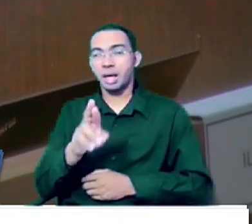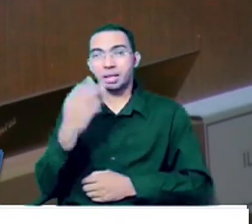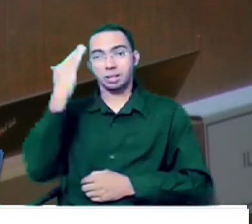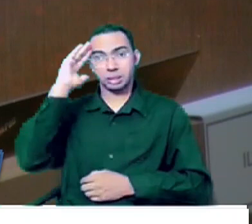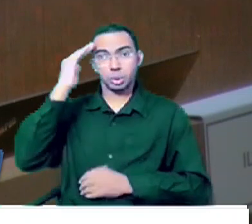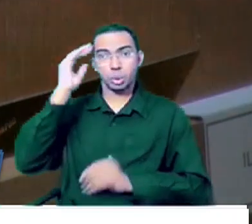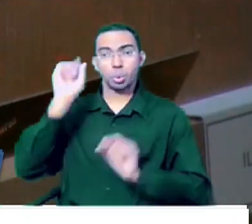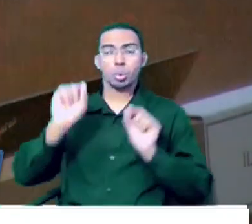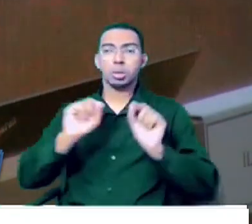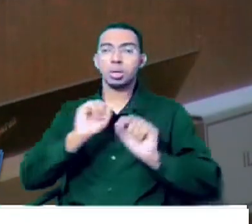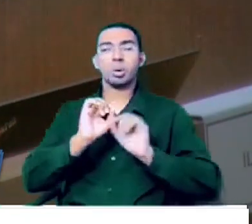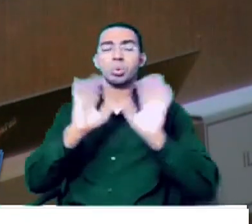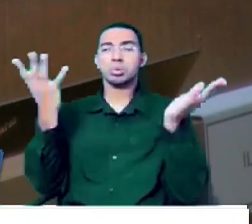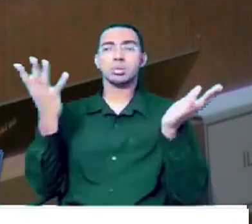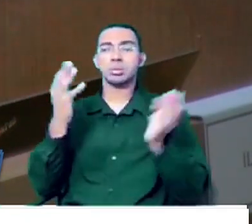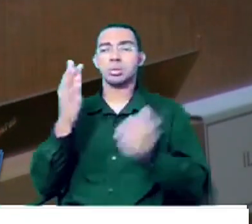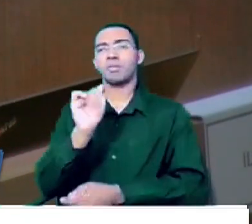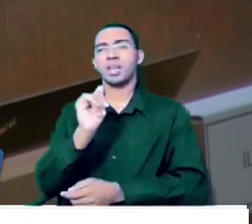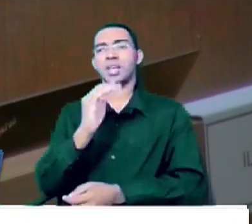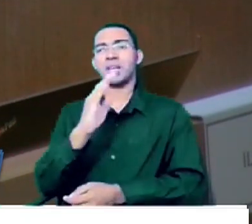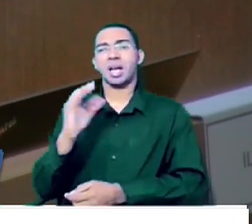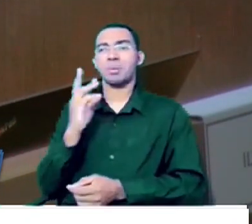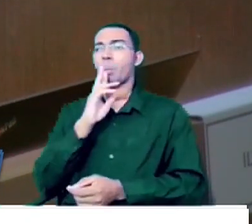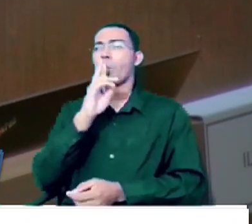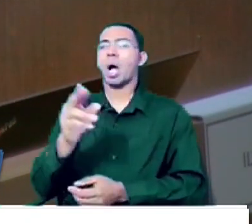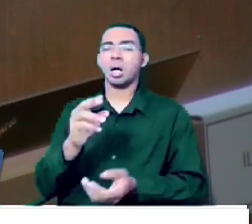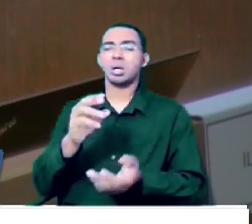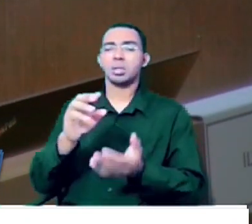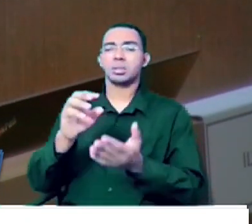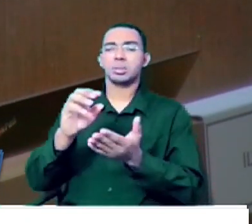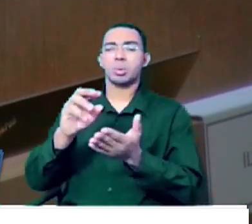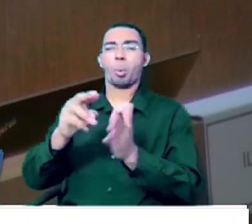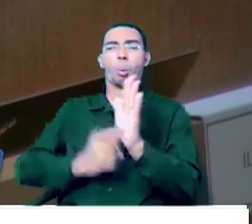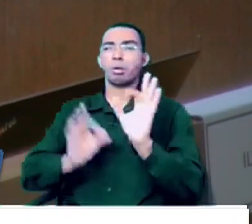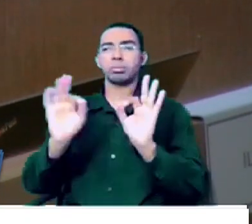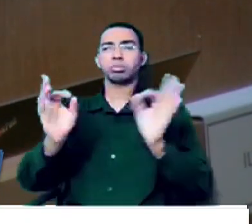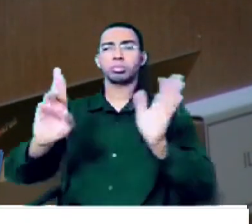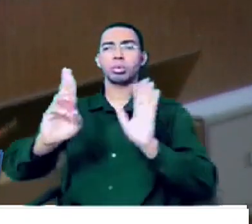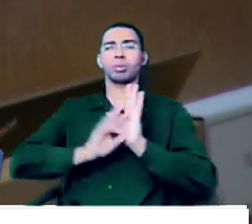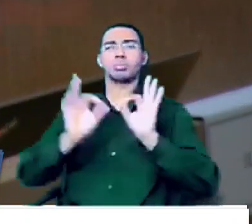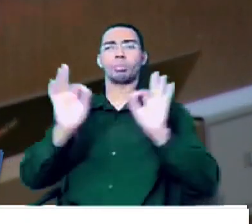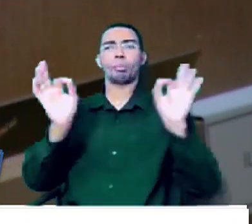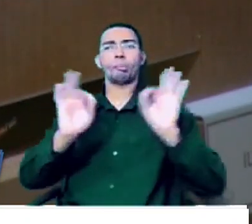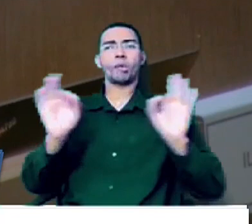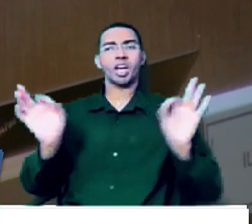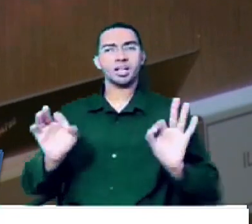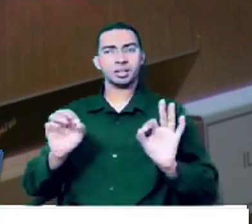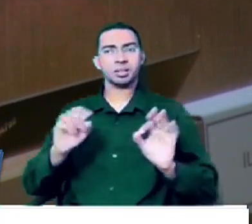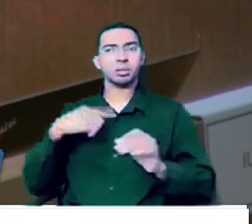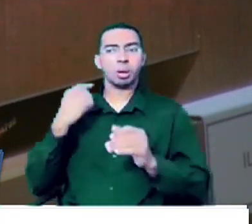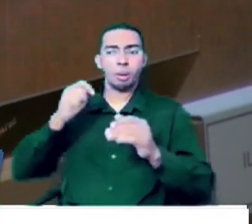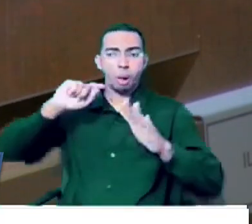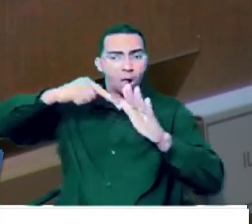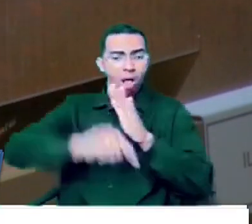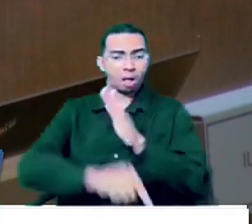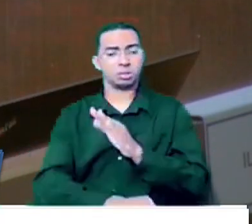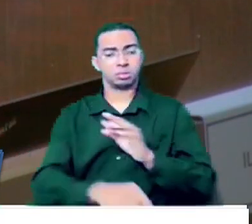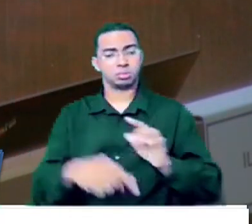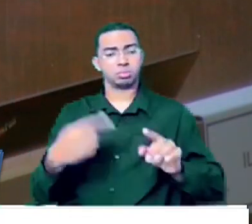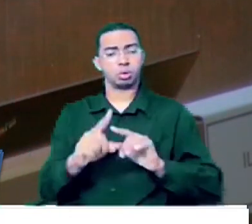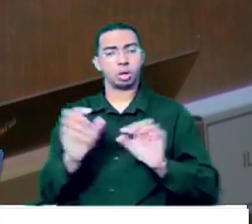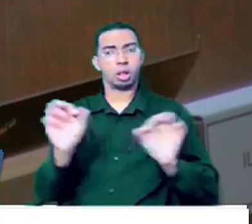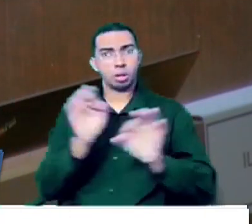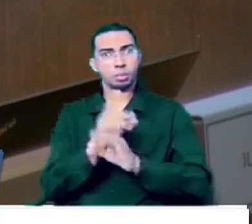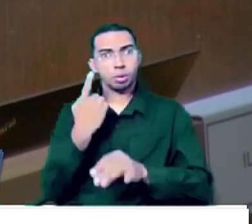porque a gente manda os requerimentos, as respostas não vêm no tempo correto. Então, que a gente realmente aprofunde, porque depois que eu toquei no